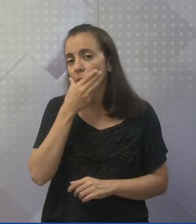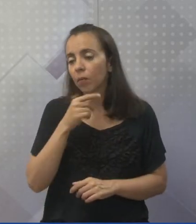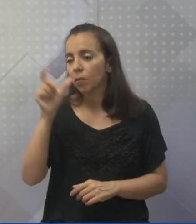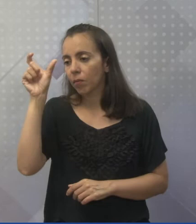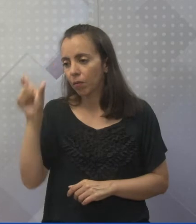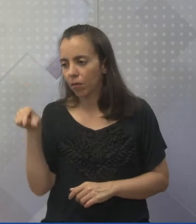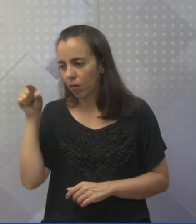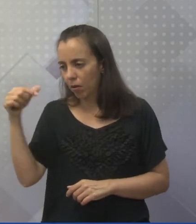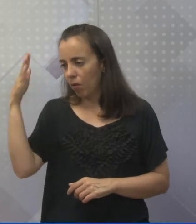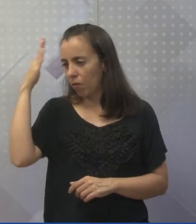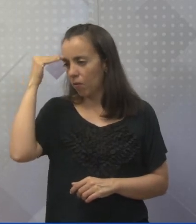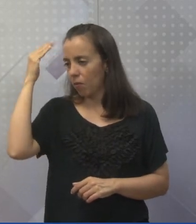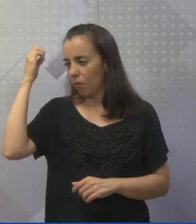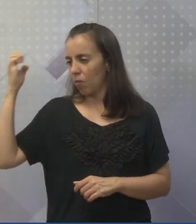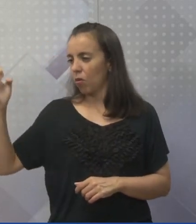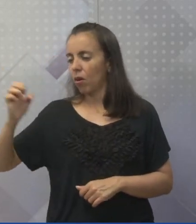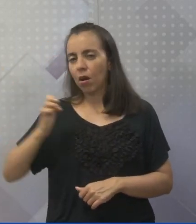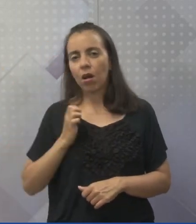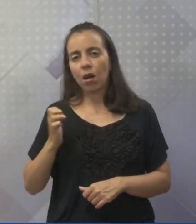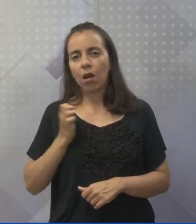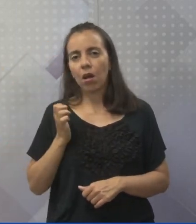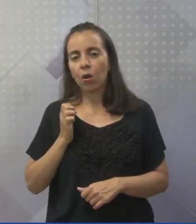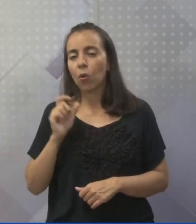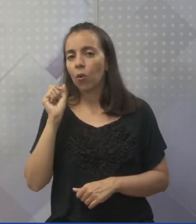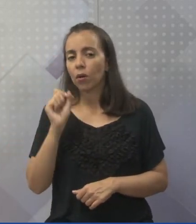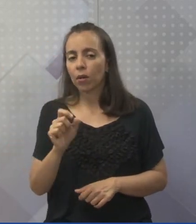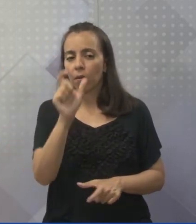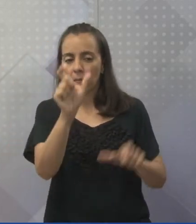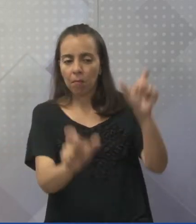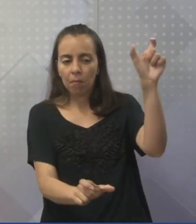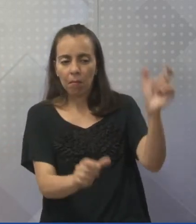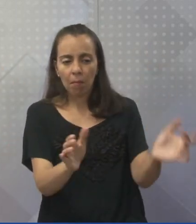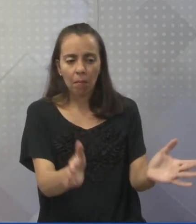e famoso, ele ajudaria pessoas